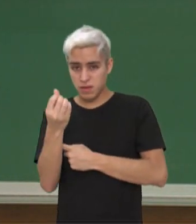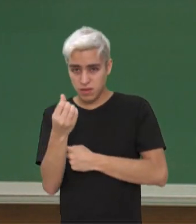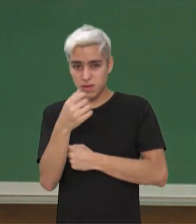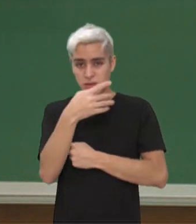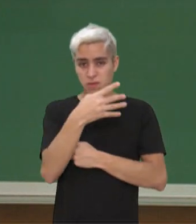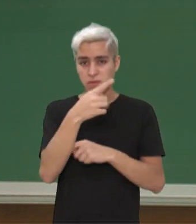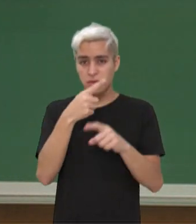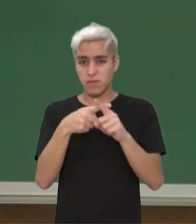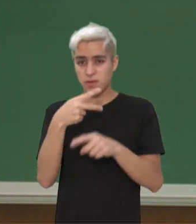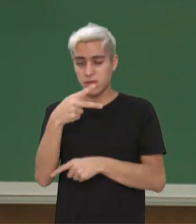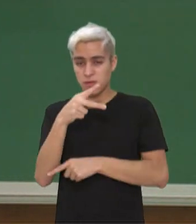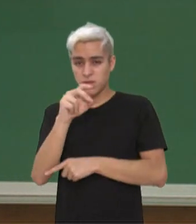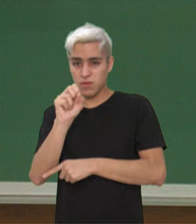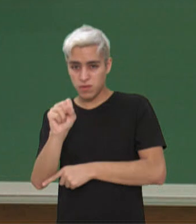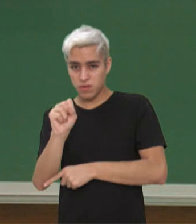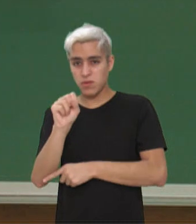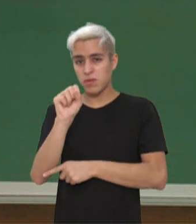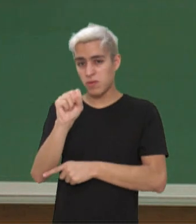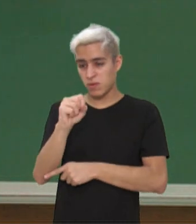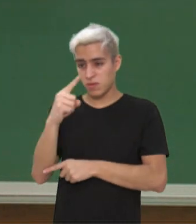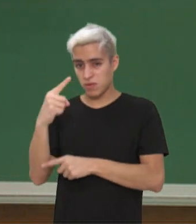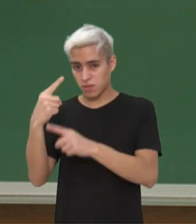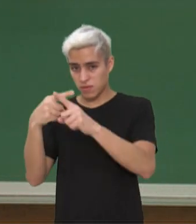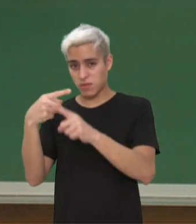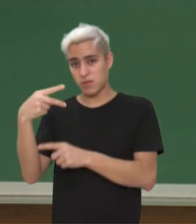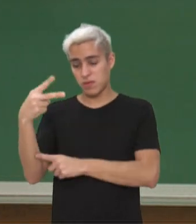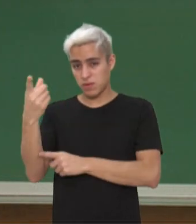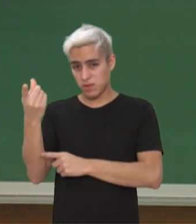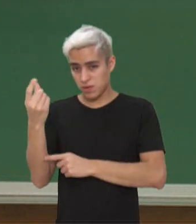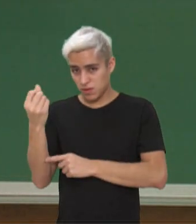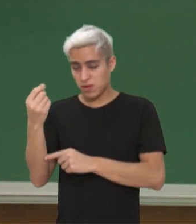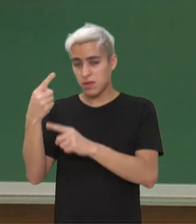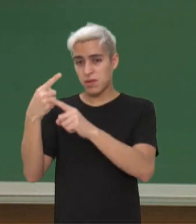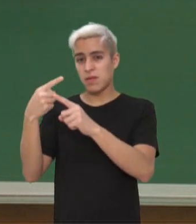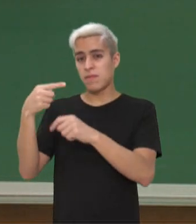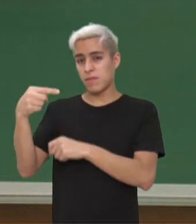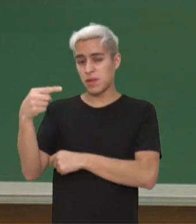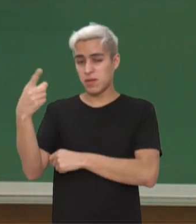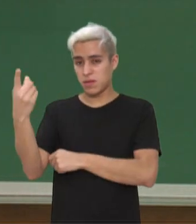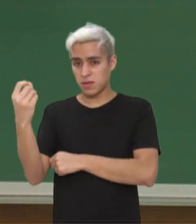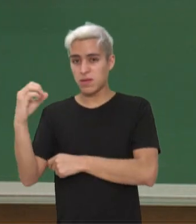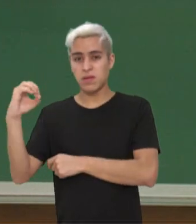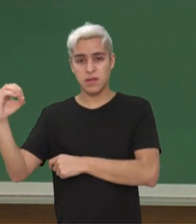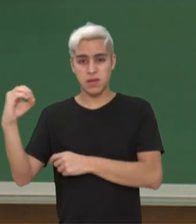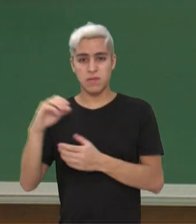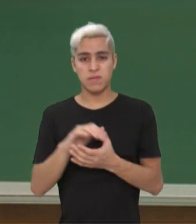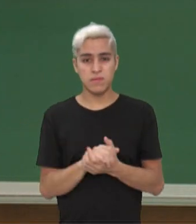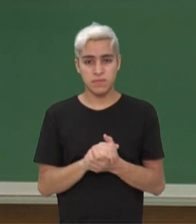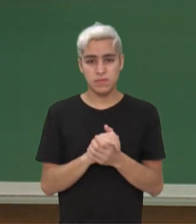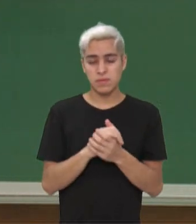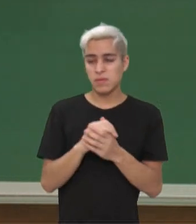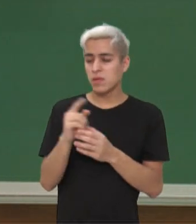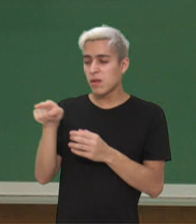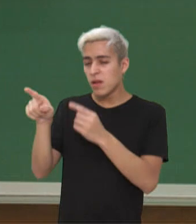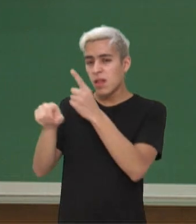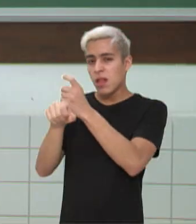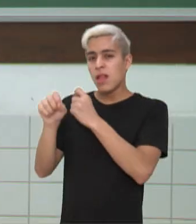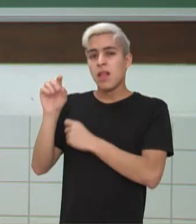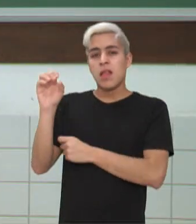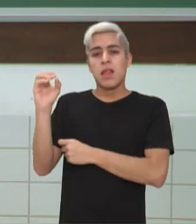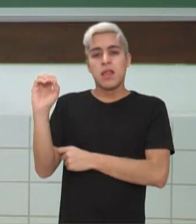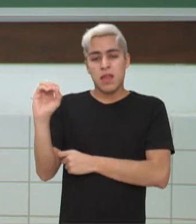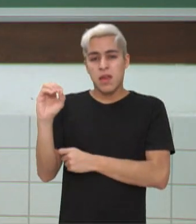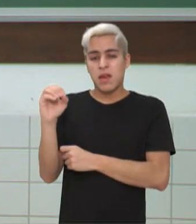4 vezes 2, 8, vezes 2, 16. 16 menos 16, 0. O discriminante deu 0. Existe